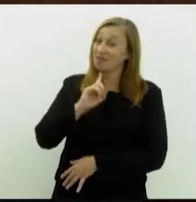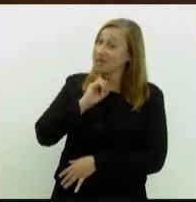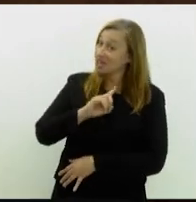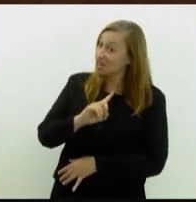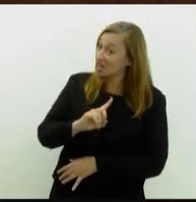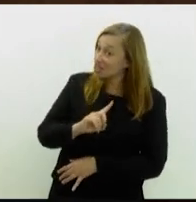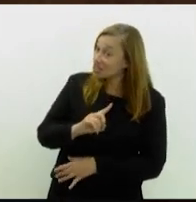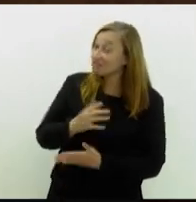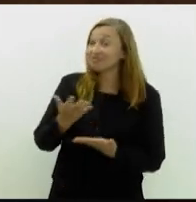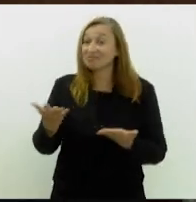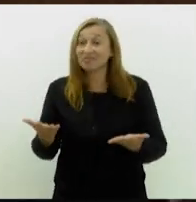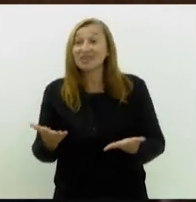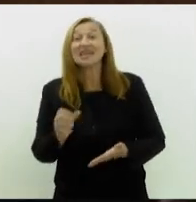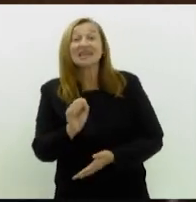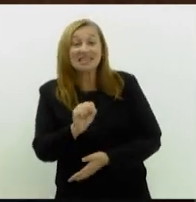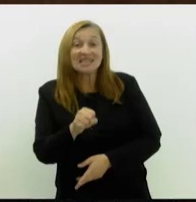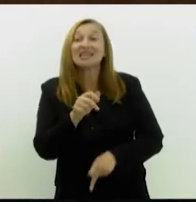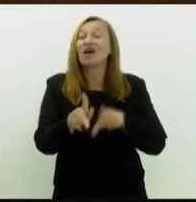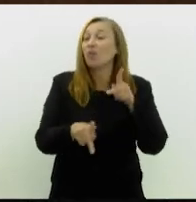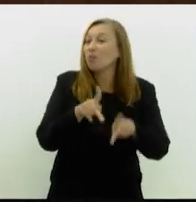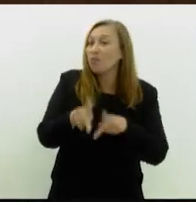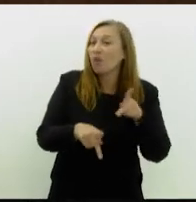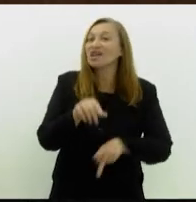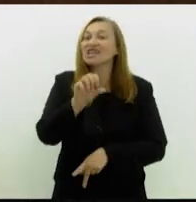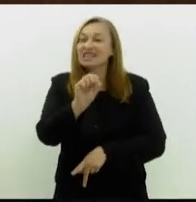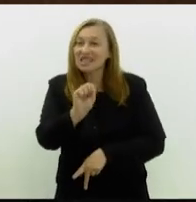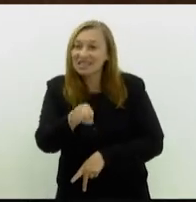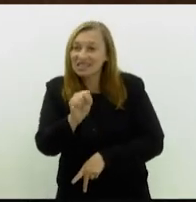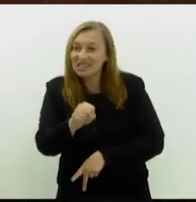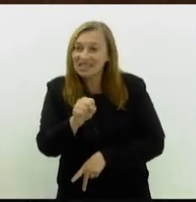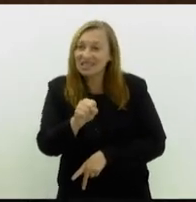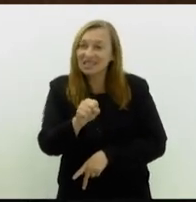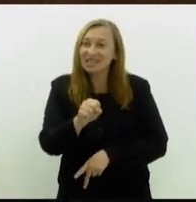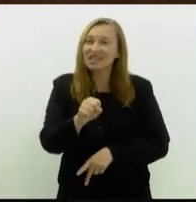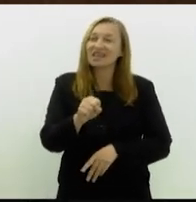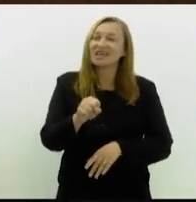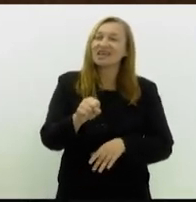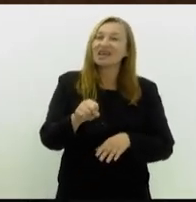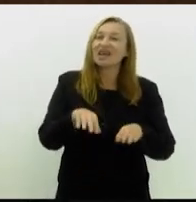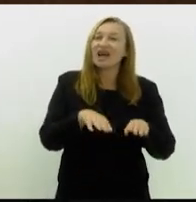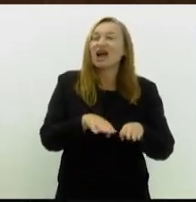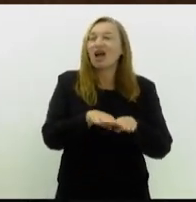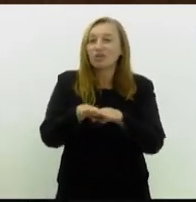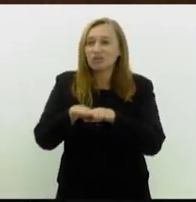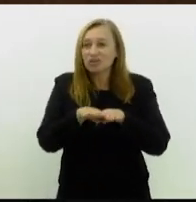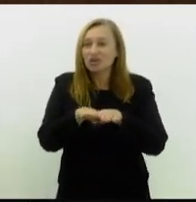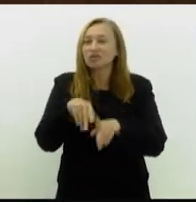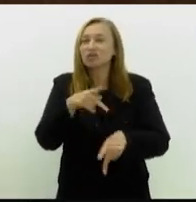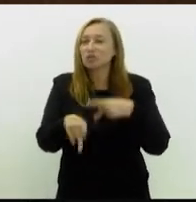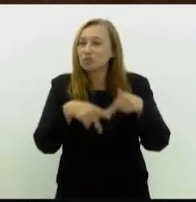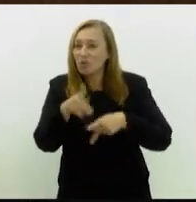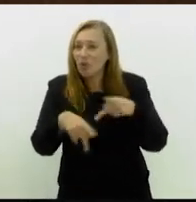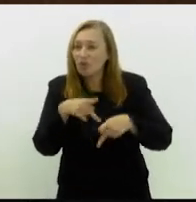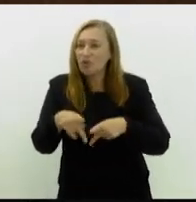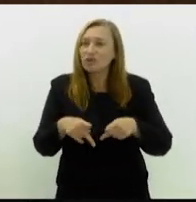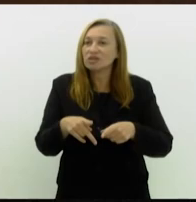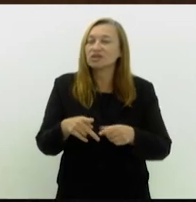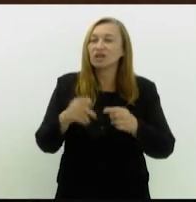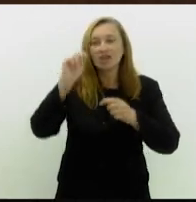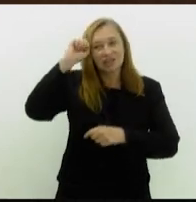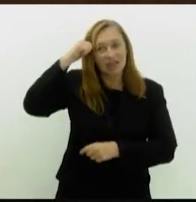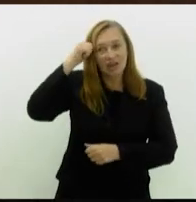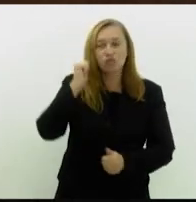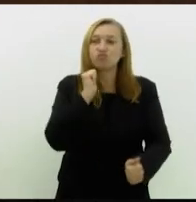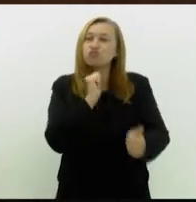não e sim ao povo sim a unidade entre os operários e trabalhadores sim em prol dos negros jogando